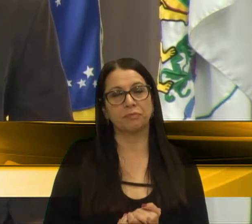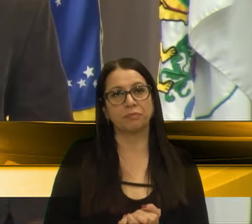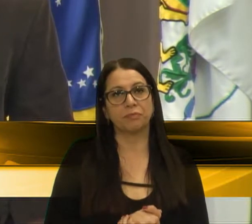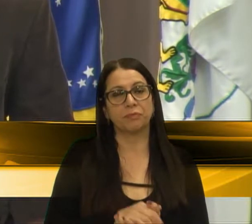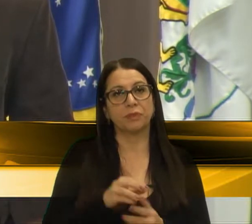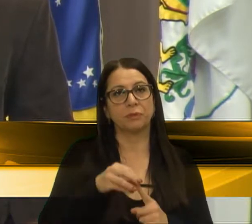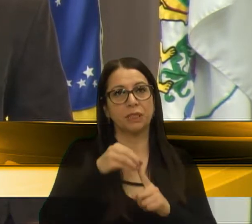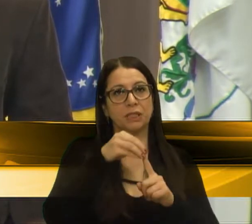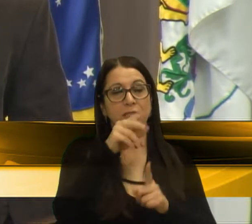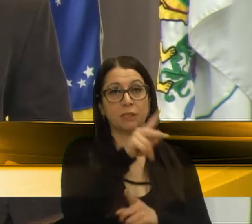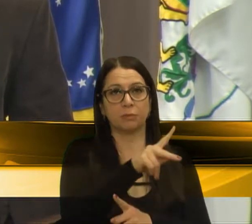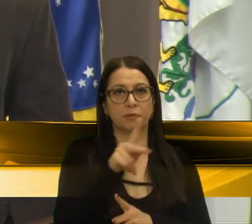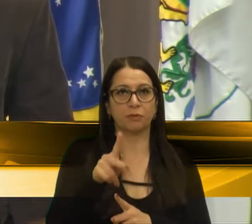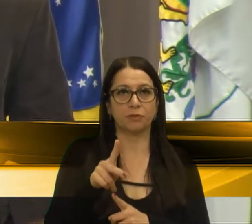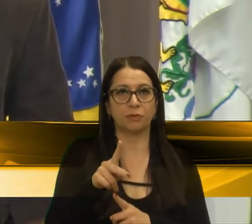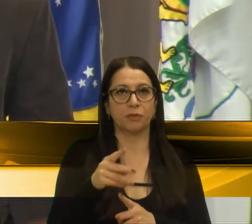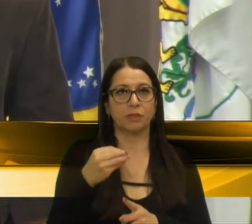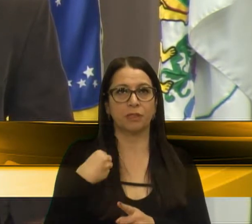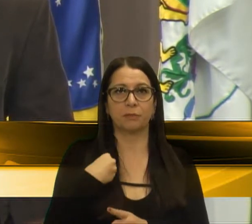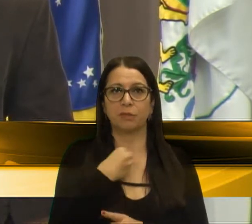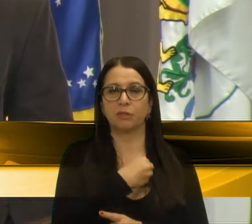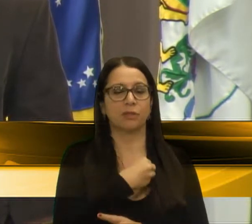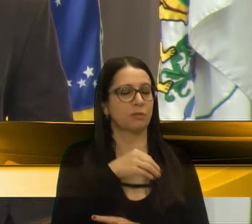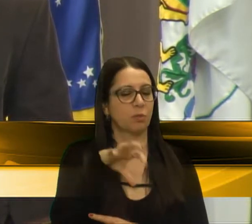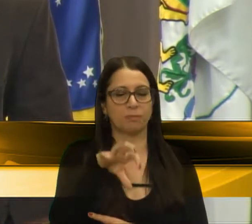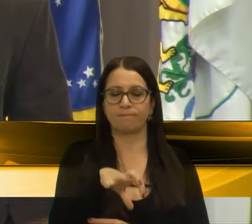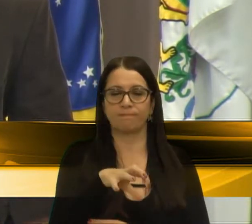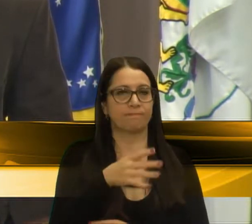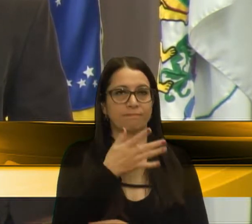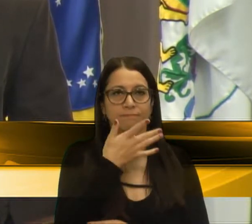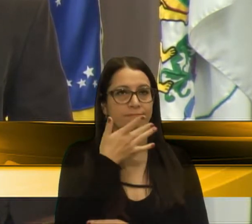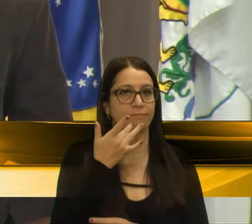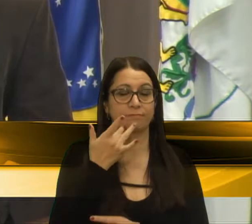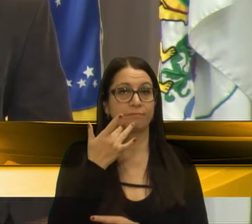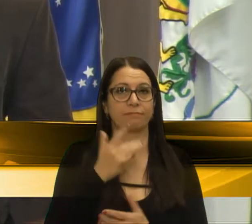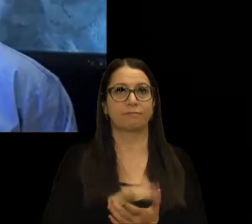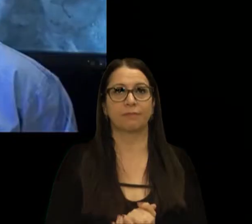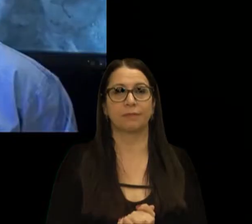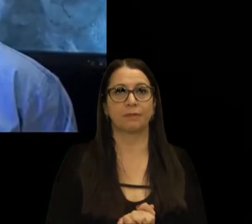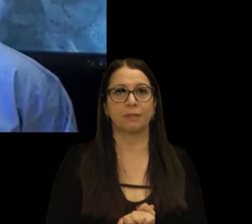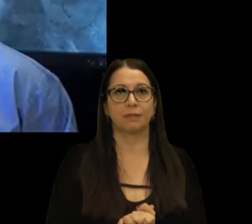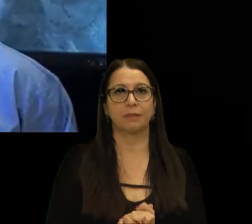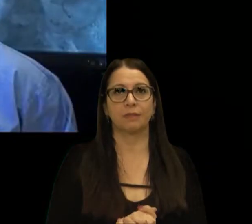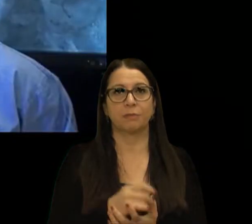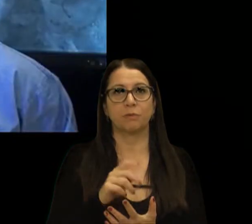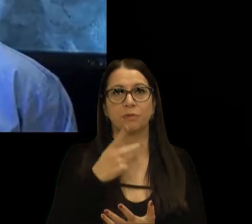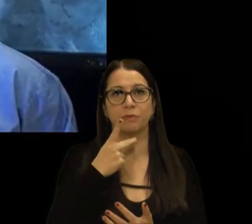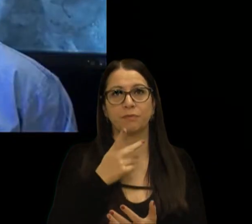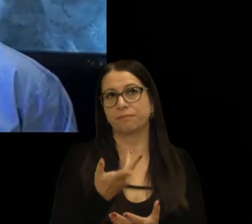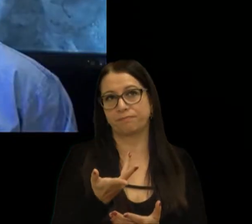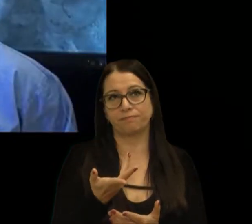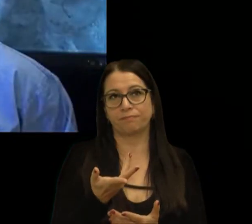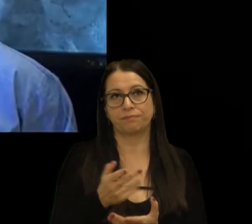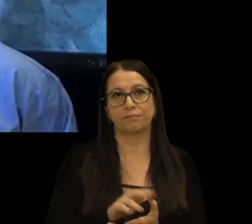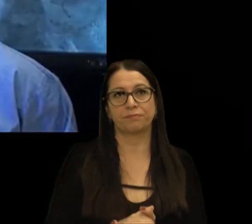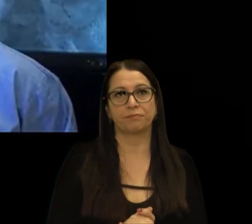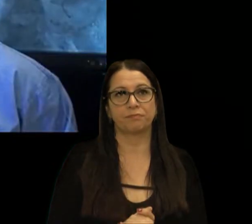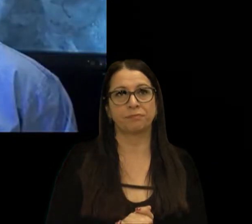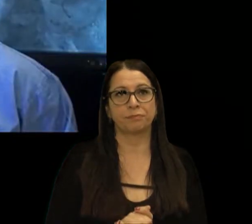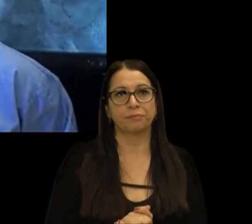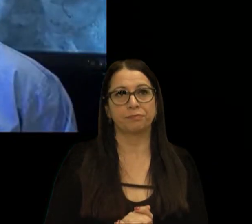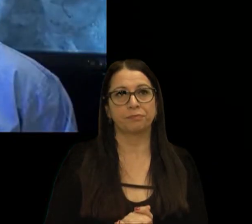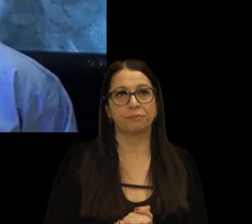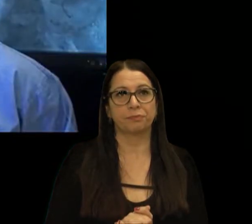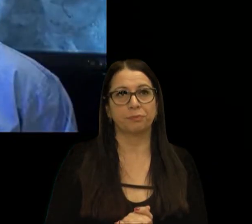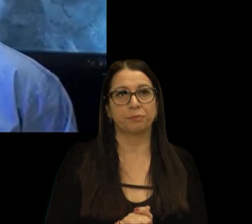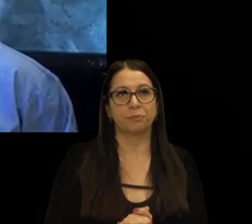principalmente os professores, que medicina não é uma área fácil. A medicina é uma área, não preciso dizer que isso para